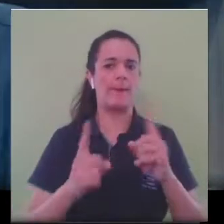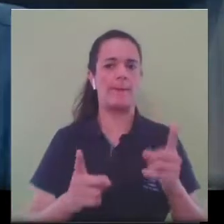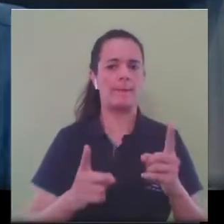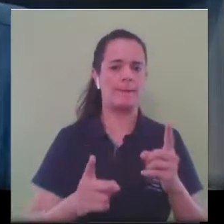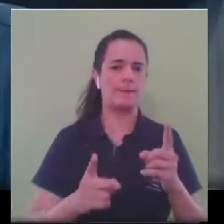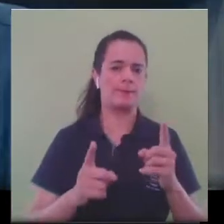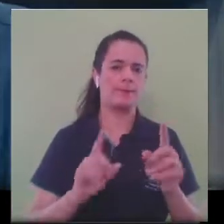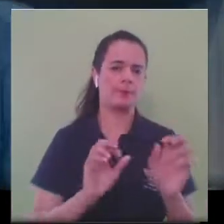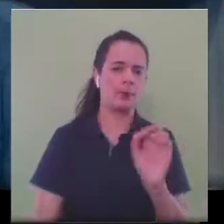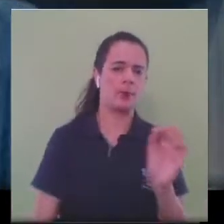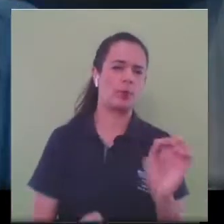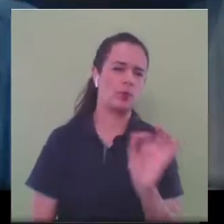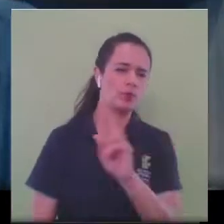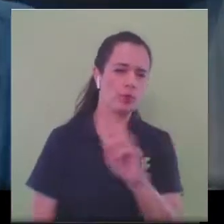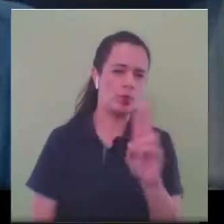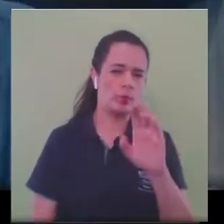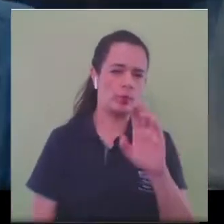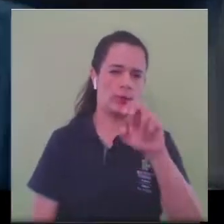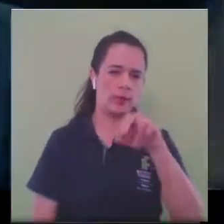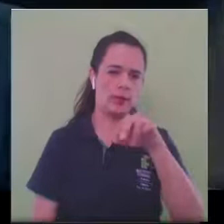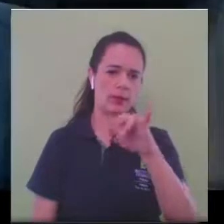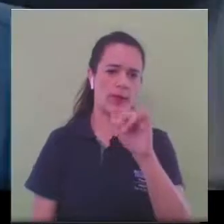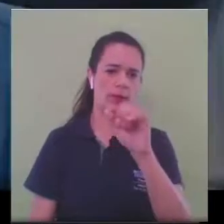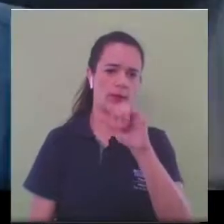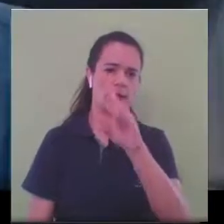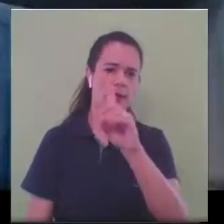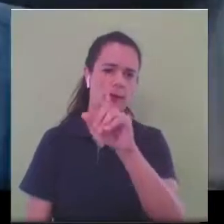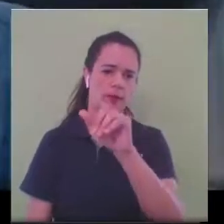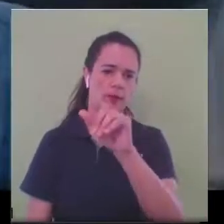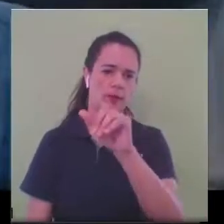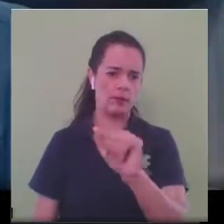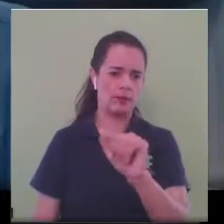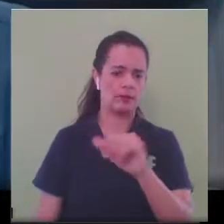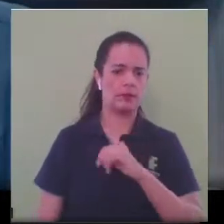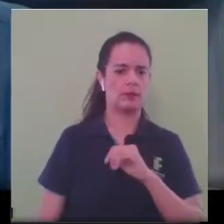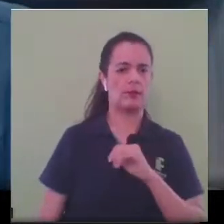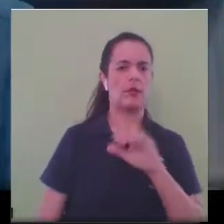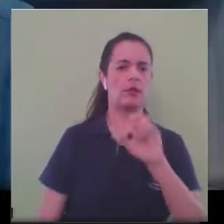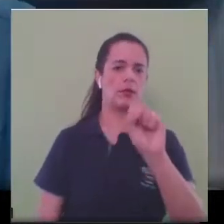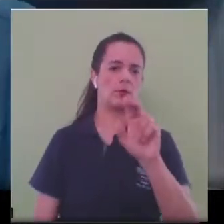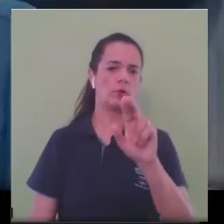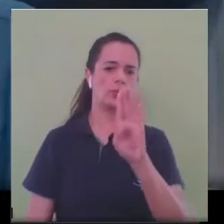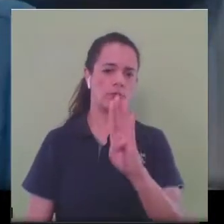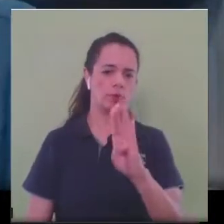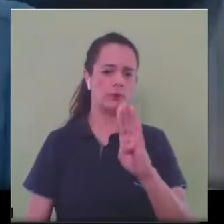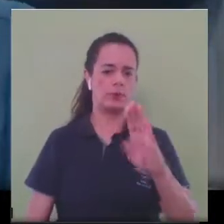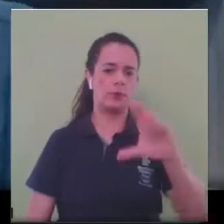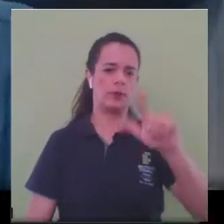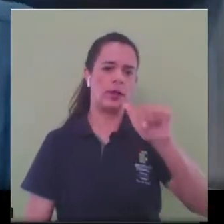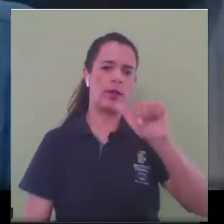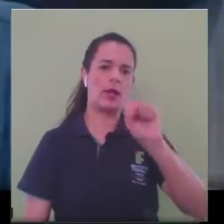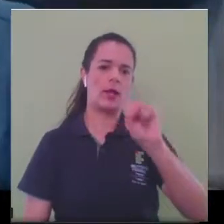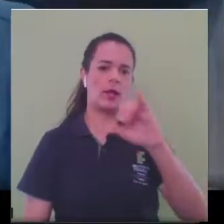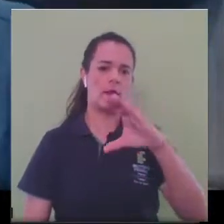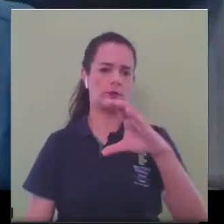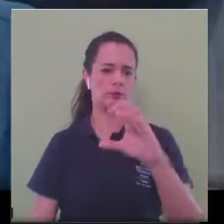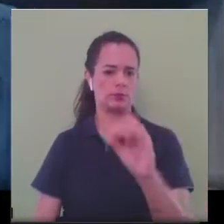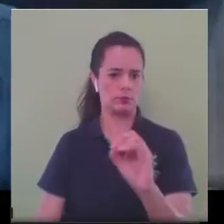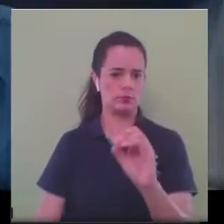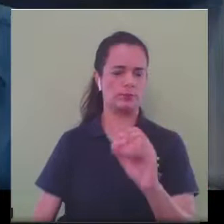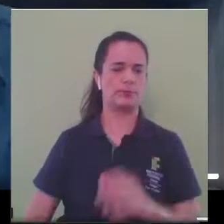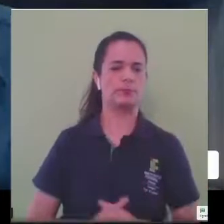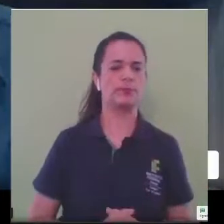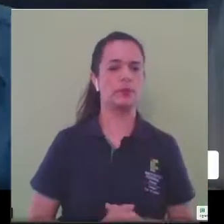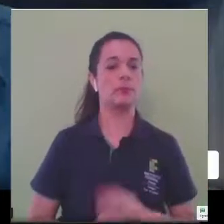como sendo um clássico. E todas as obras seriam subclássicos, né? Uma definição do T.S. Eliot bem diferente em relação aos outros. Depois nós